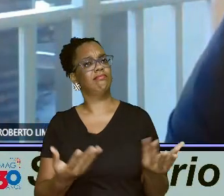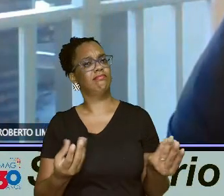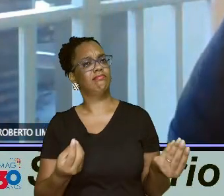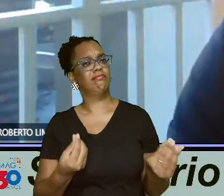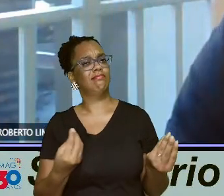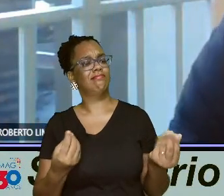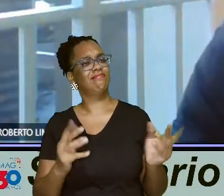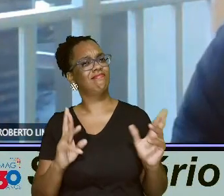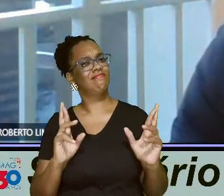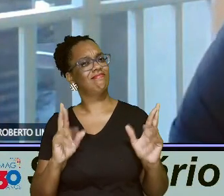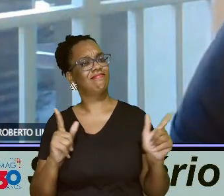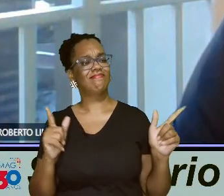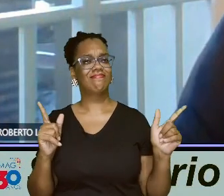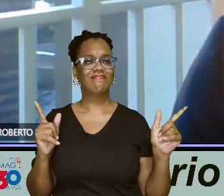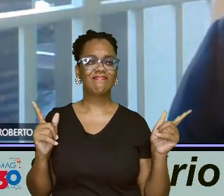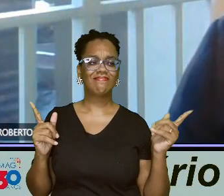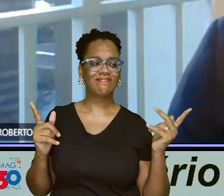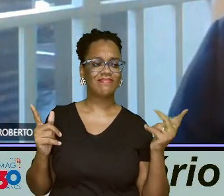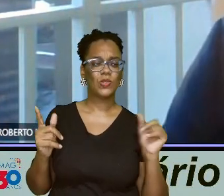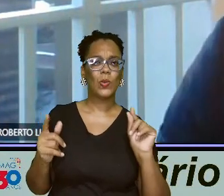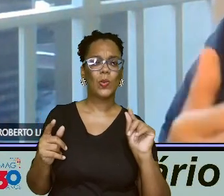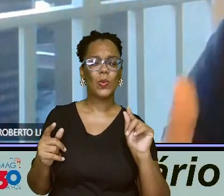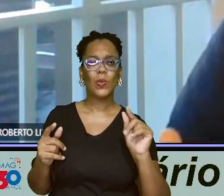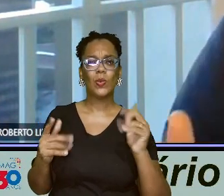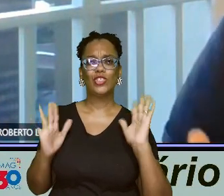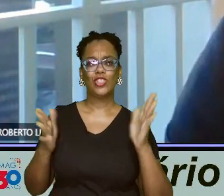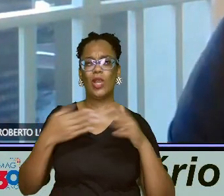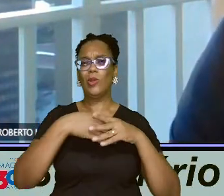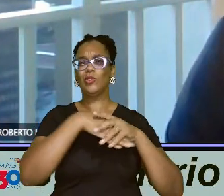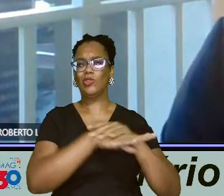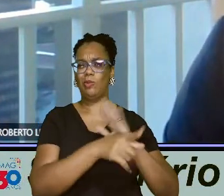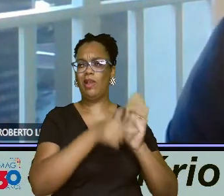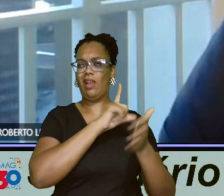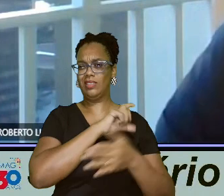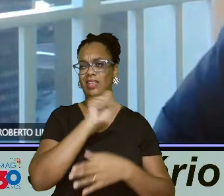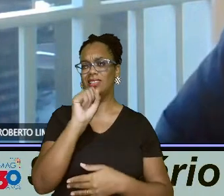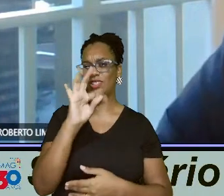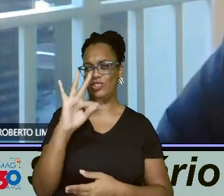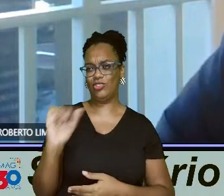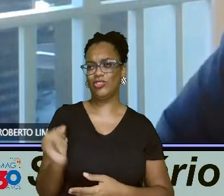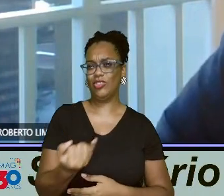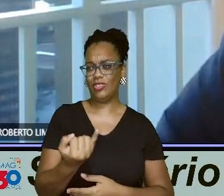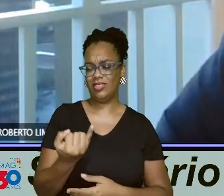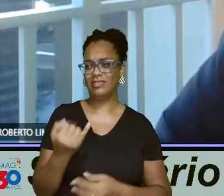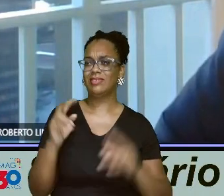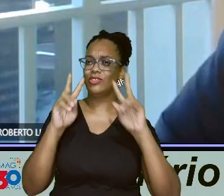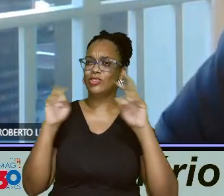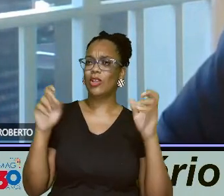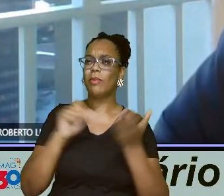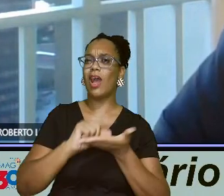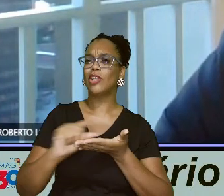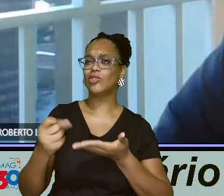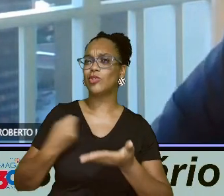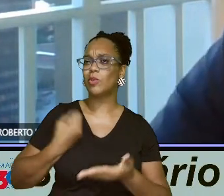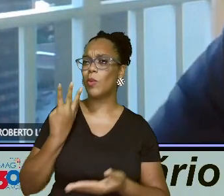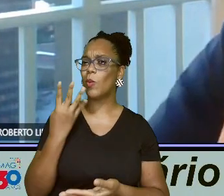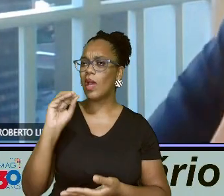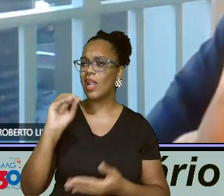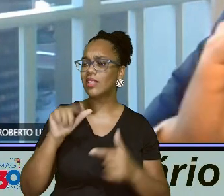diferente do que estava acostumado o STJ em relação ao artigo 40 da Lei de Execuções Fiscais.